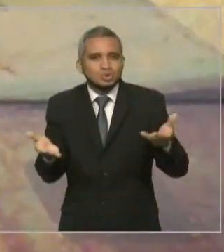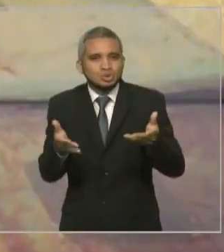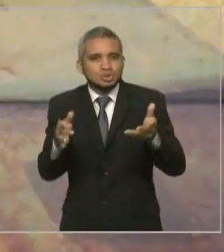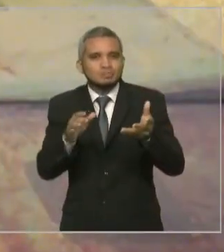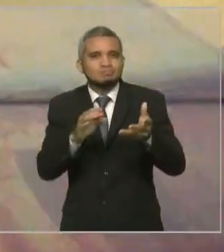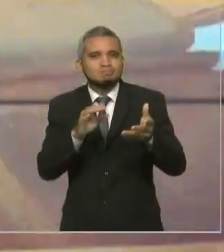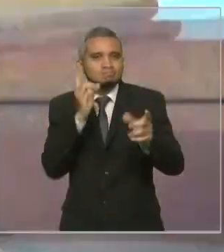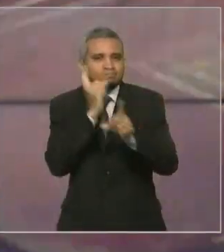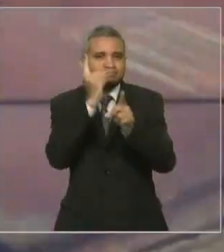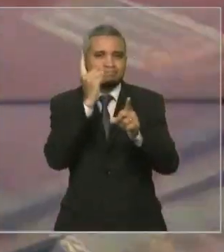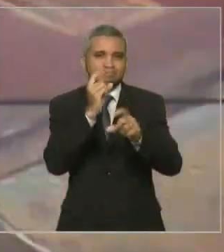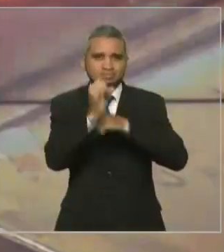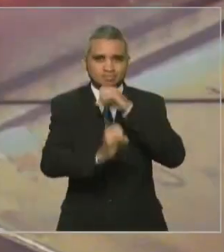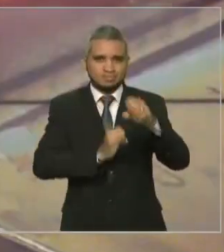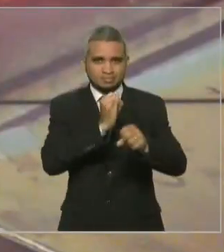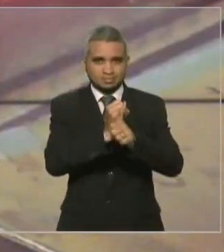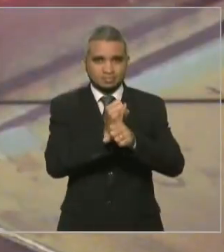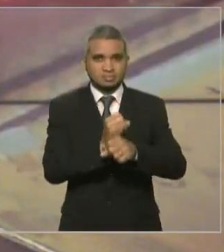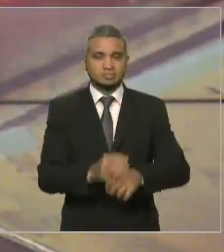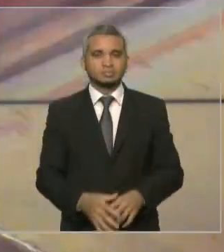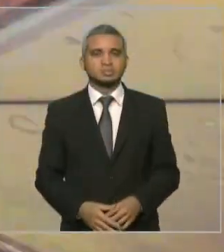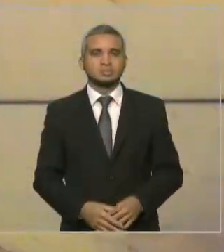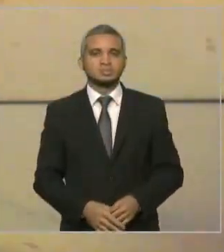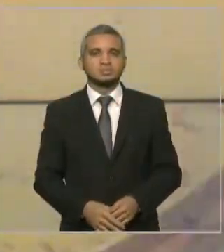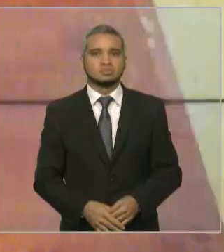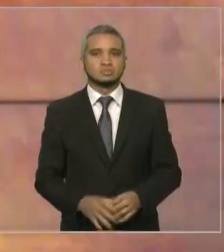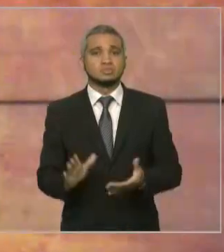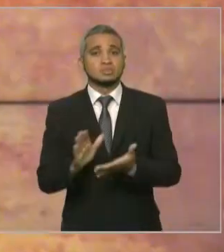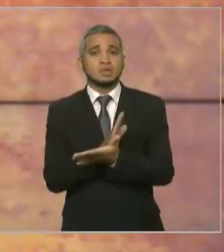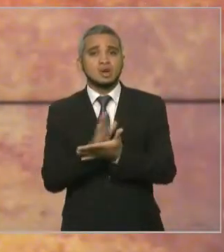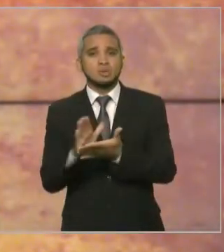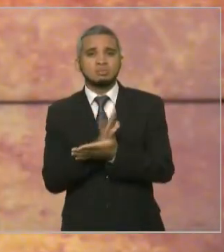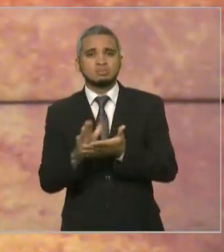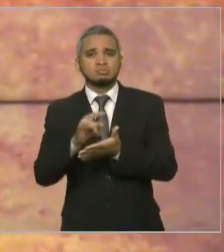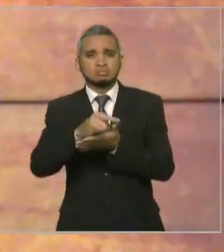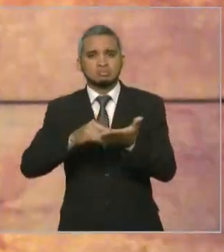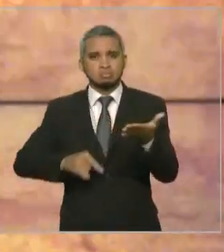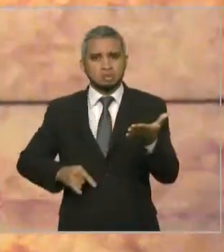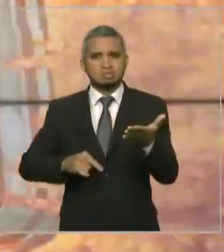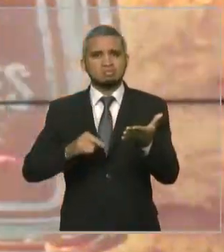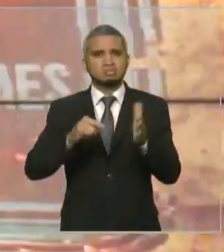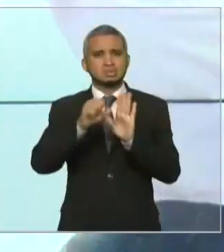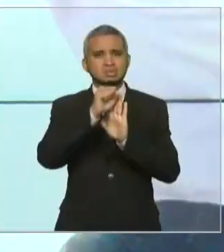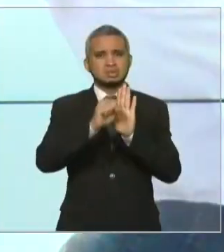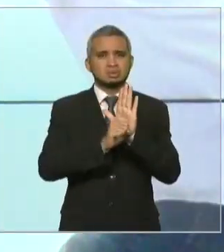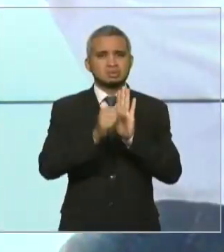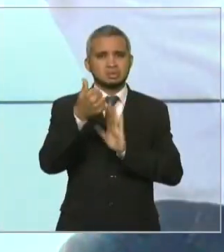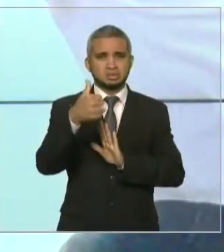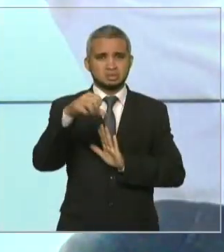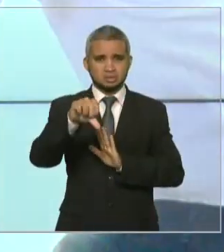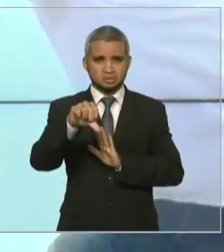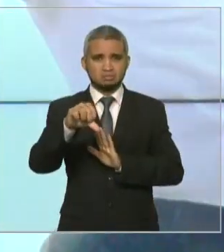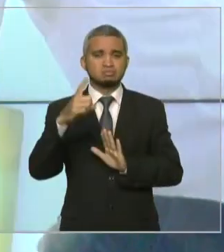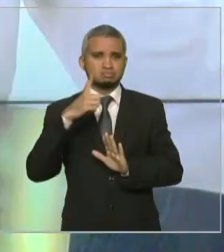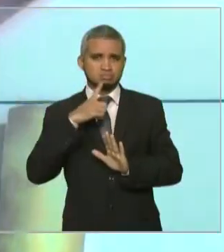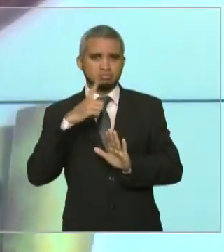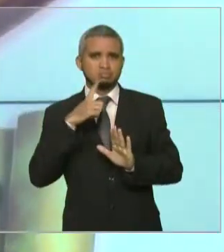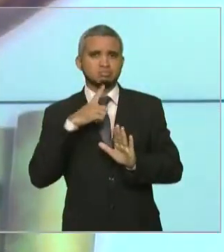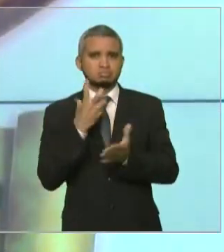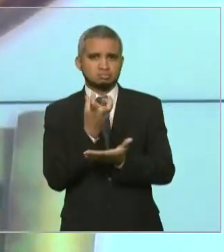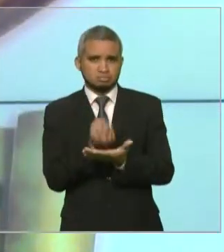e raras, na maioria datadas do século XIX, que agora fazem parte da exposição memorial